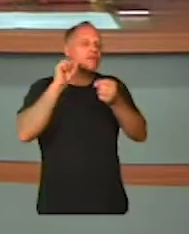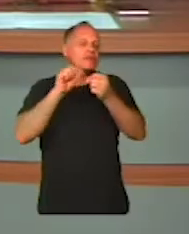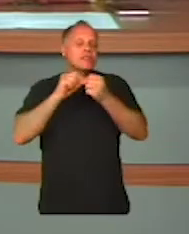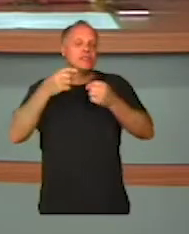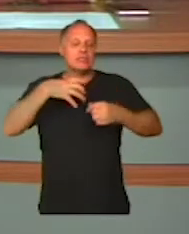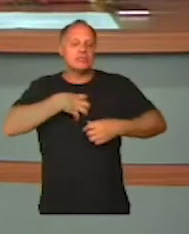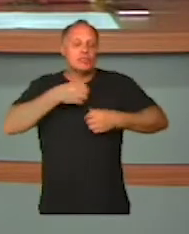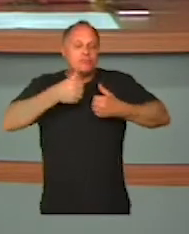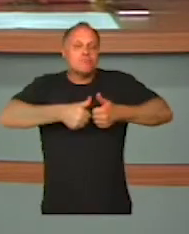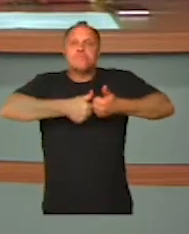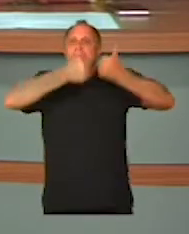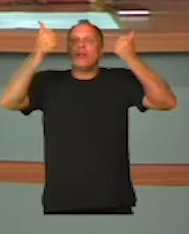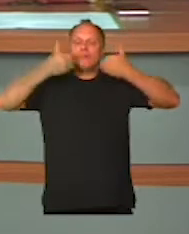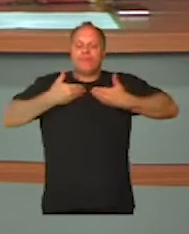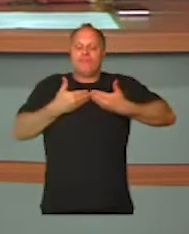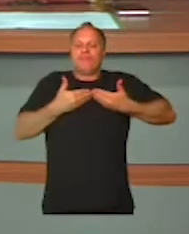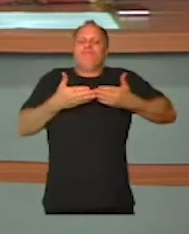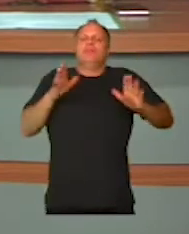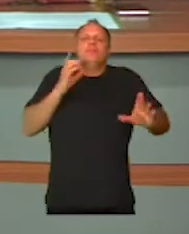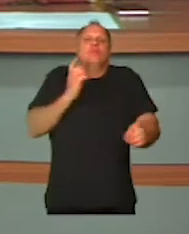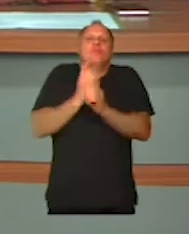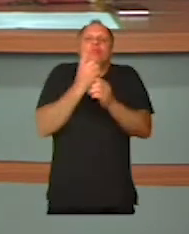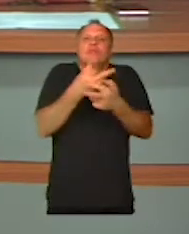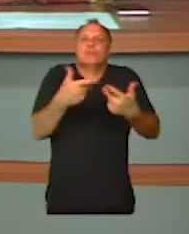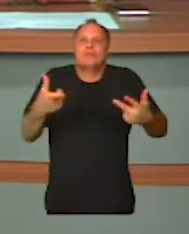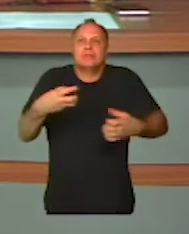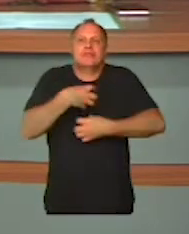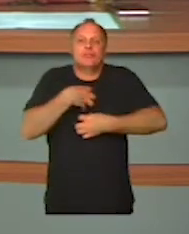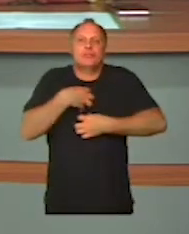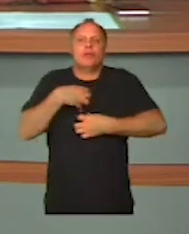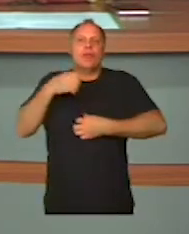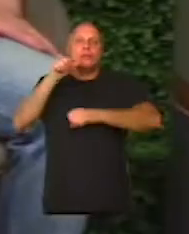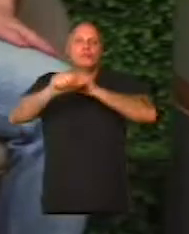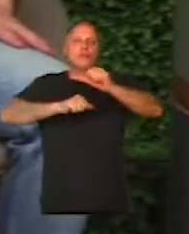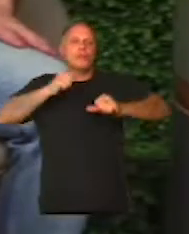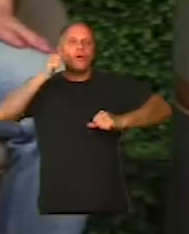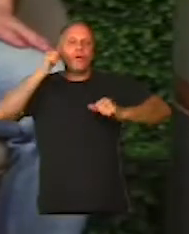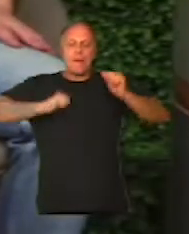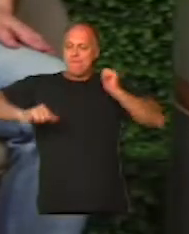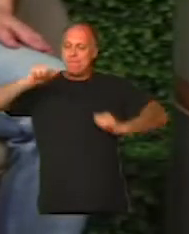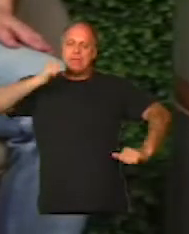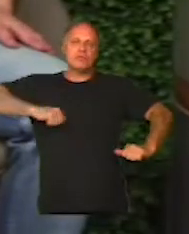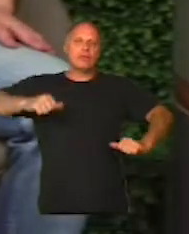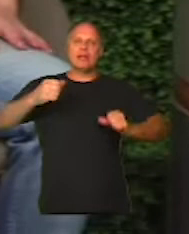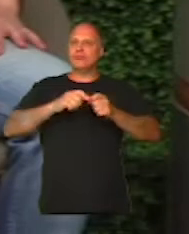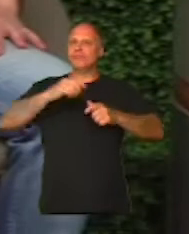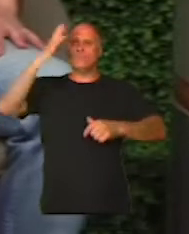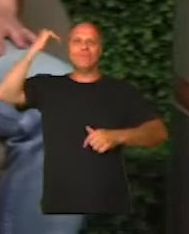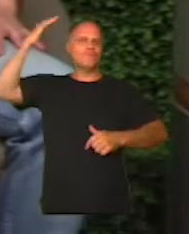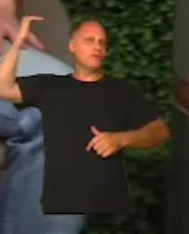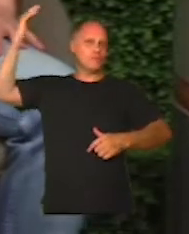se abrisse para o mundo, ela descobrisse coisas, e ela se tornou uma das melhores atrizes. Porque conseguiu